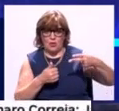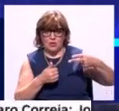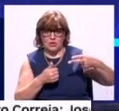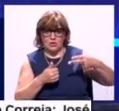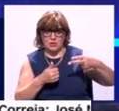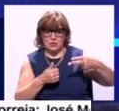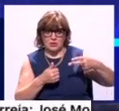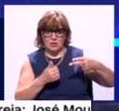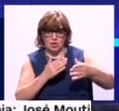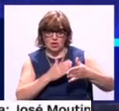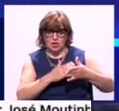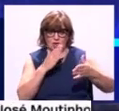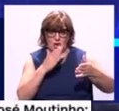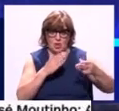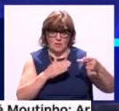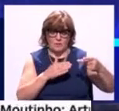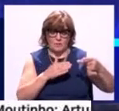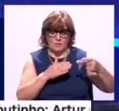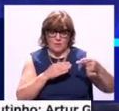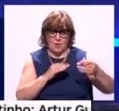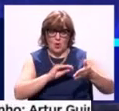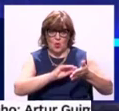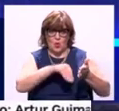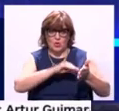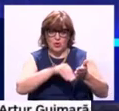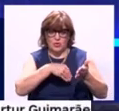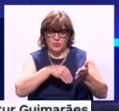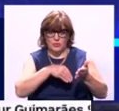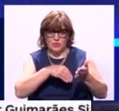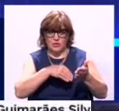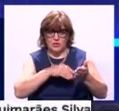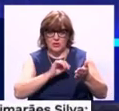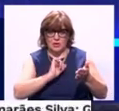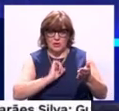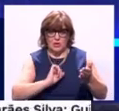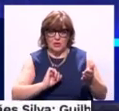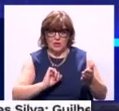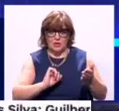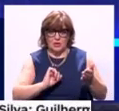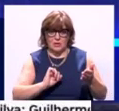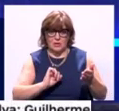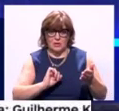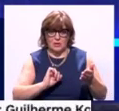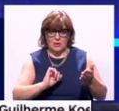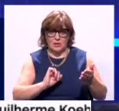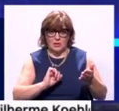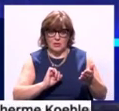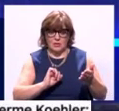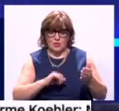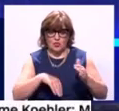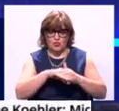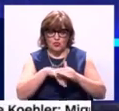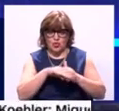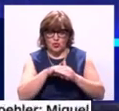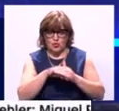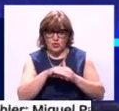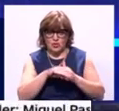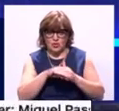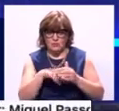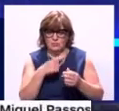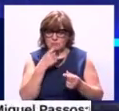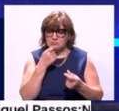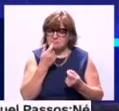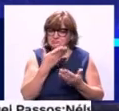As contratações de jogadores que não